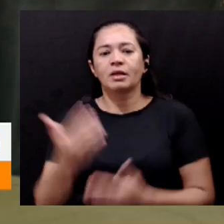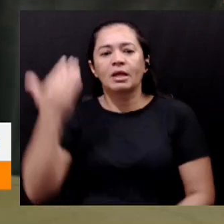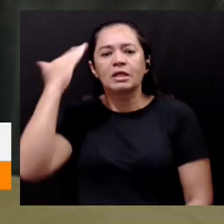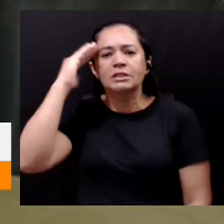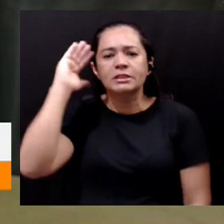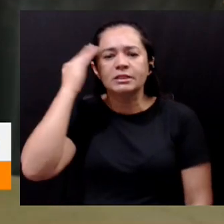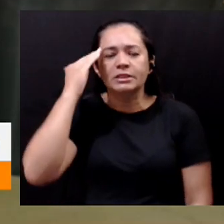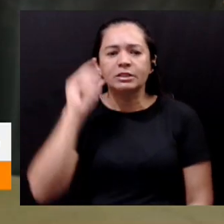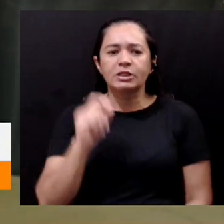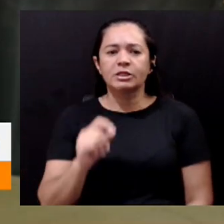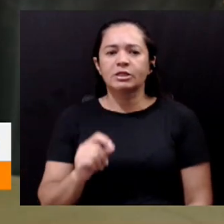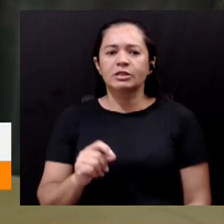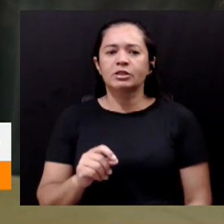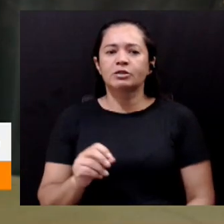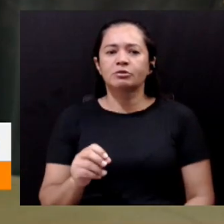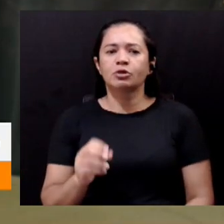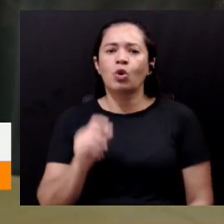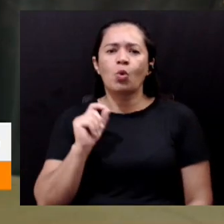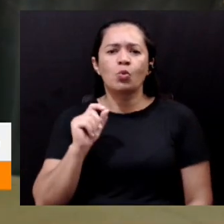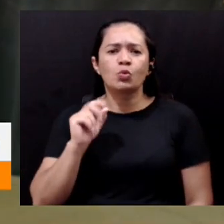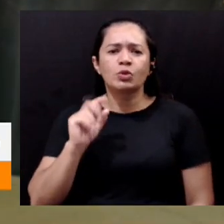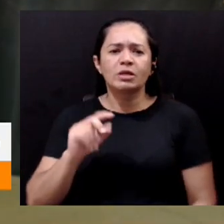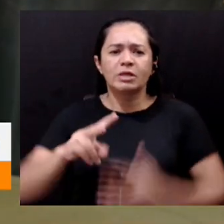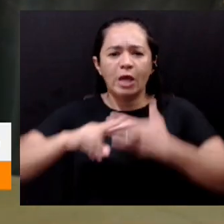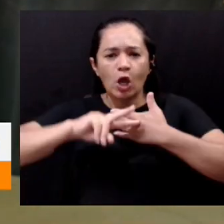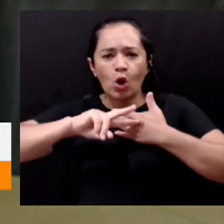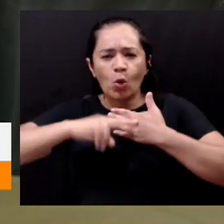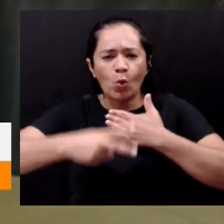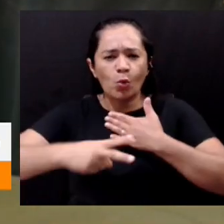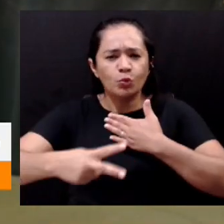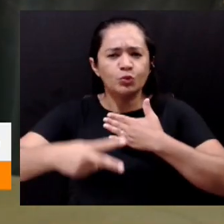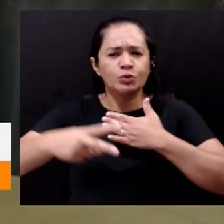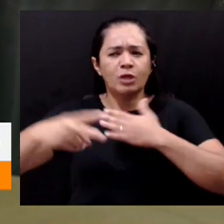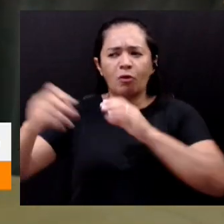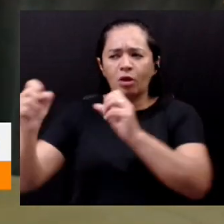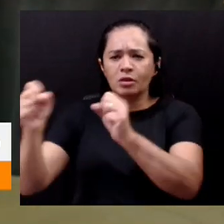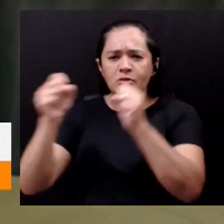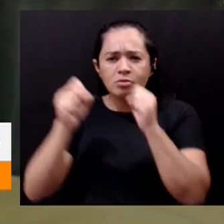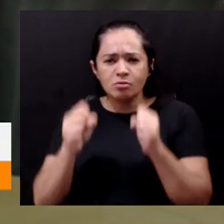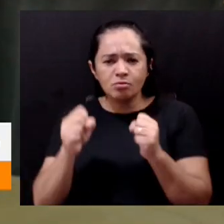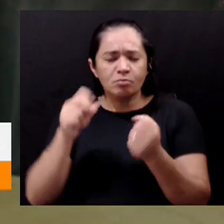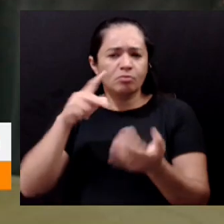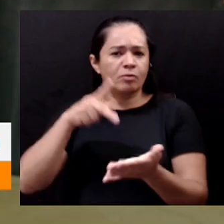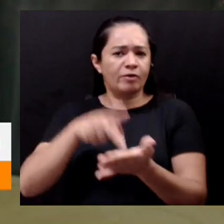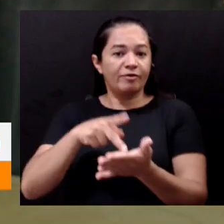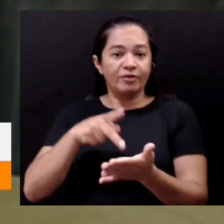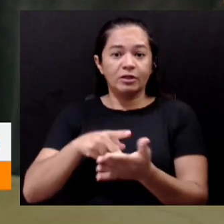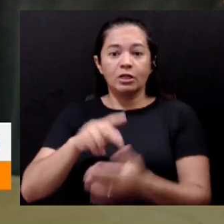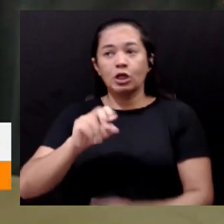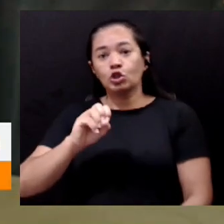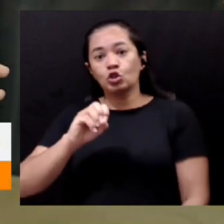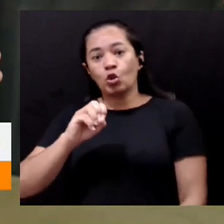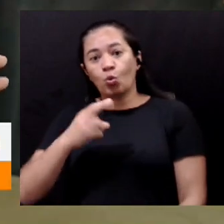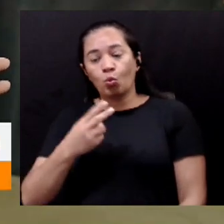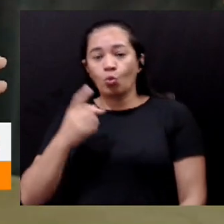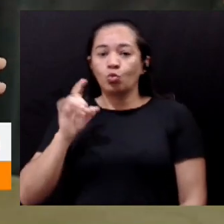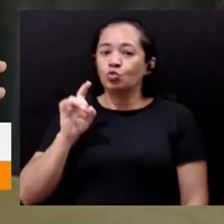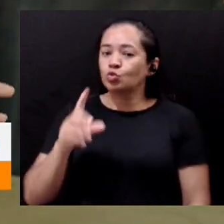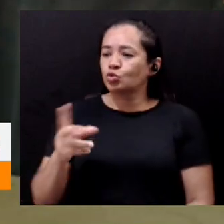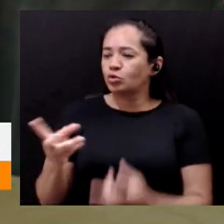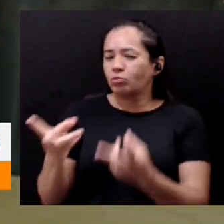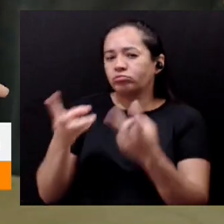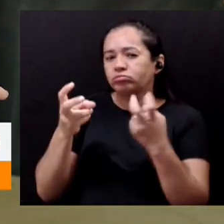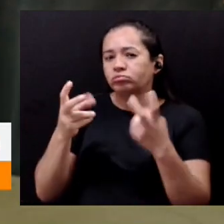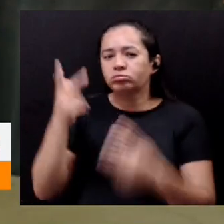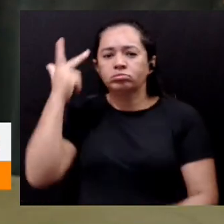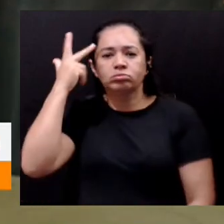esse tal de efeito do poder. Ele é real ou apenas uma percepção social comum? A metáfora